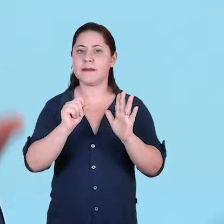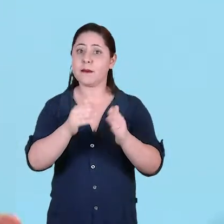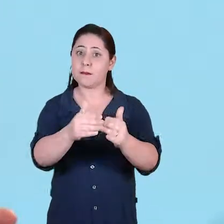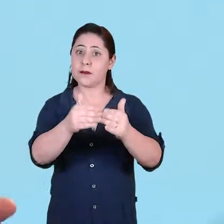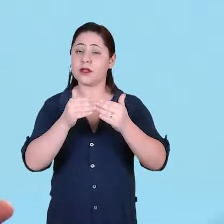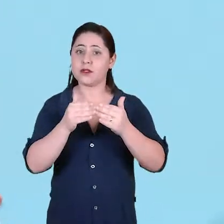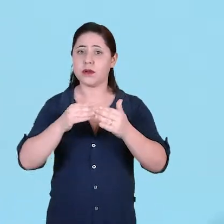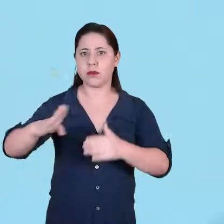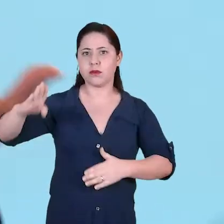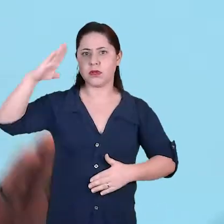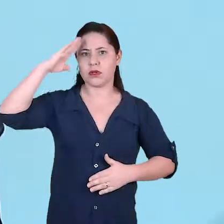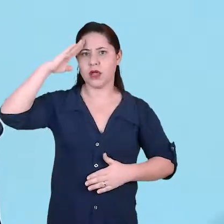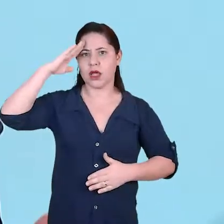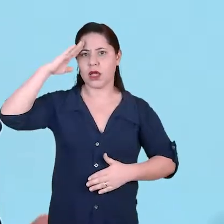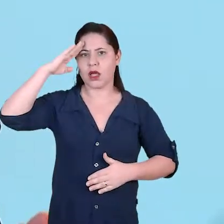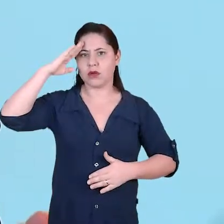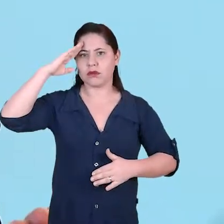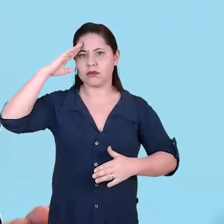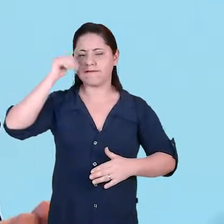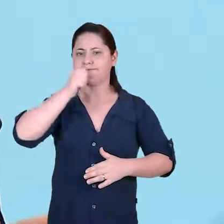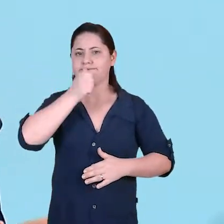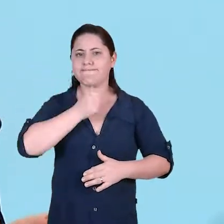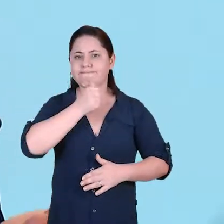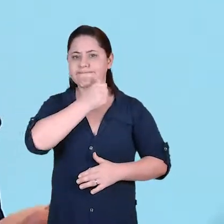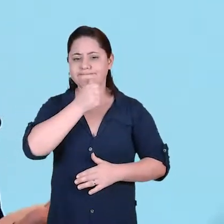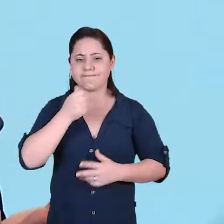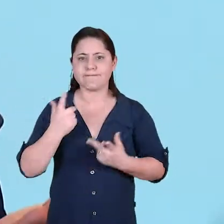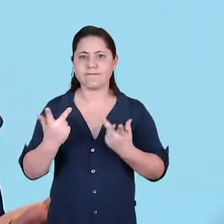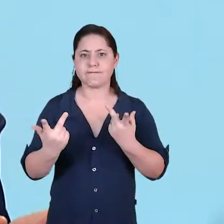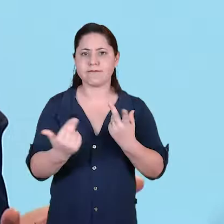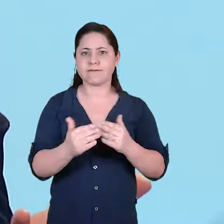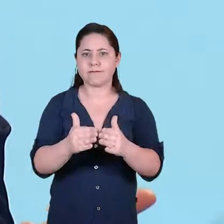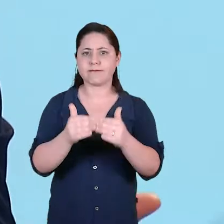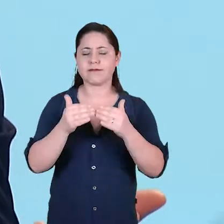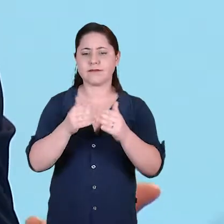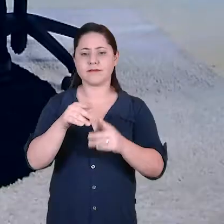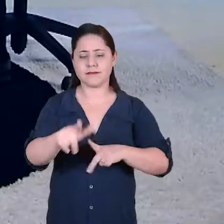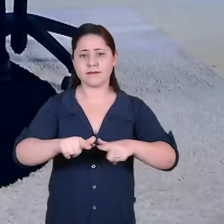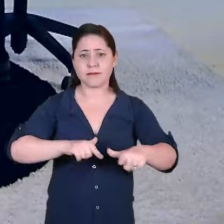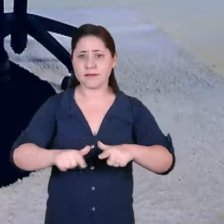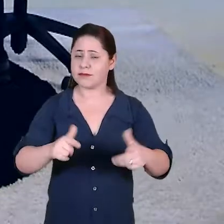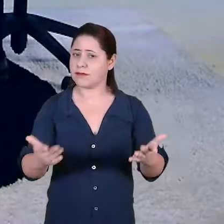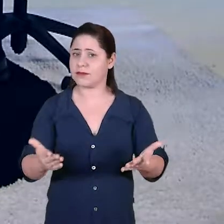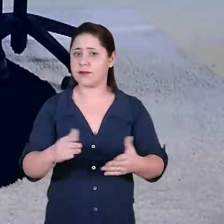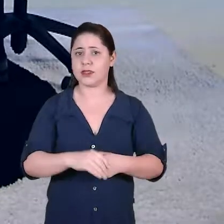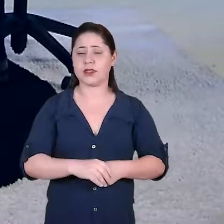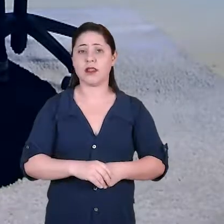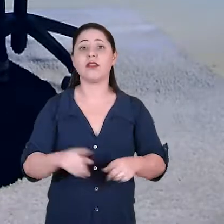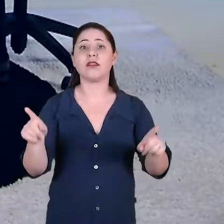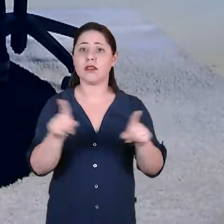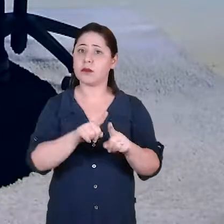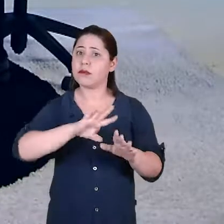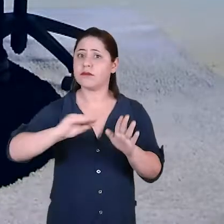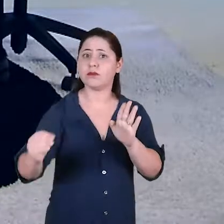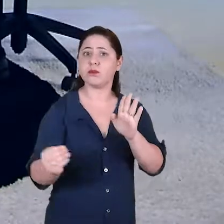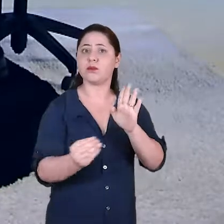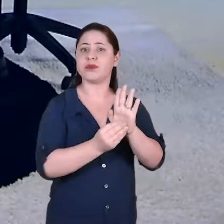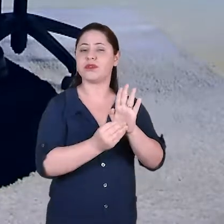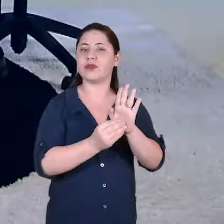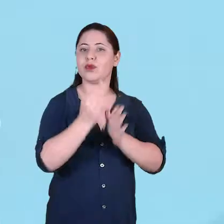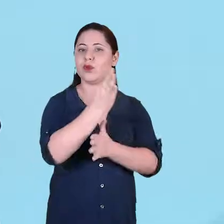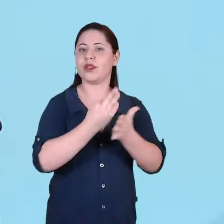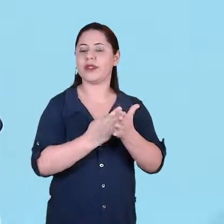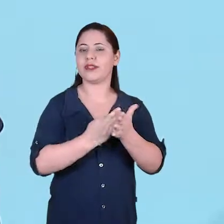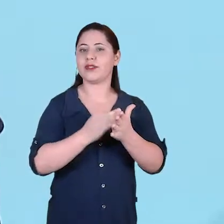para os militares, então, o mesmo sacrifício que ele está pedindo para os demais trabalhadores, ainda insere no texto